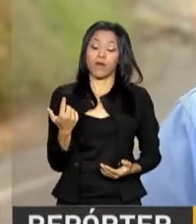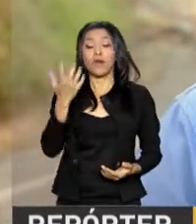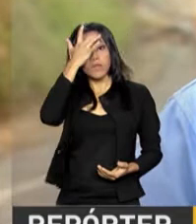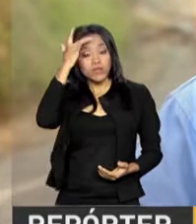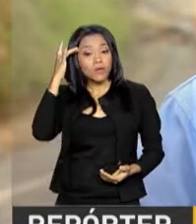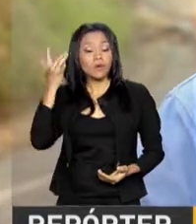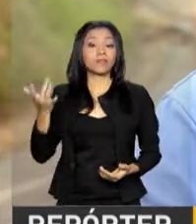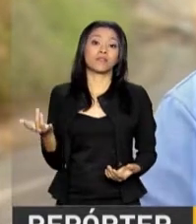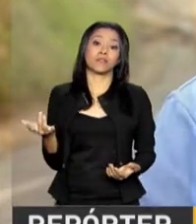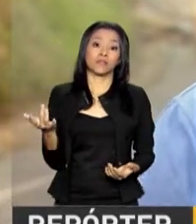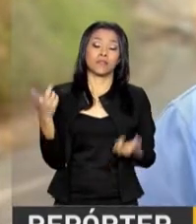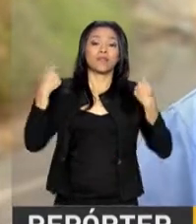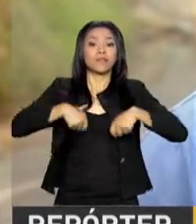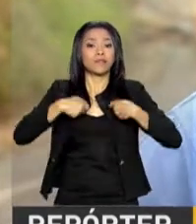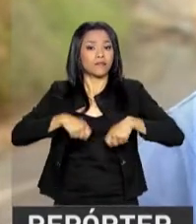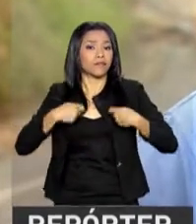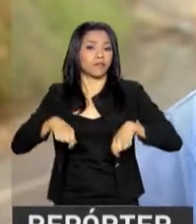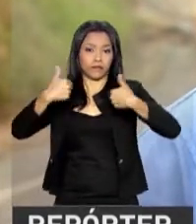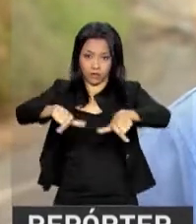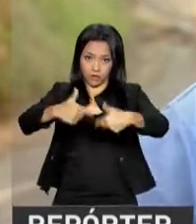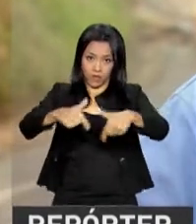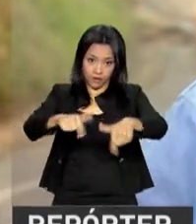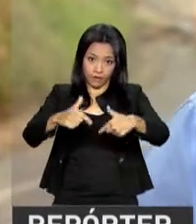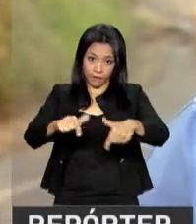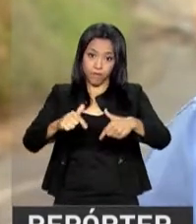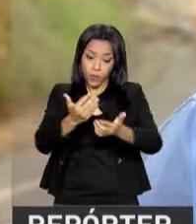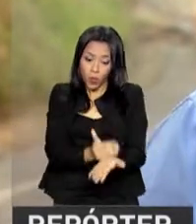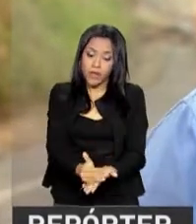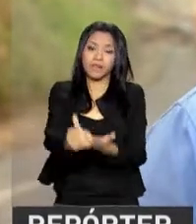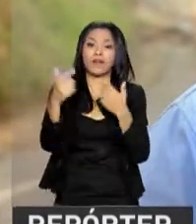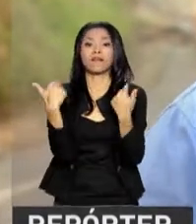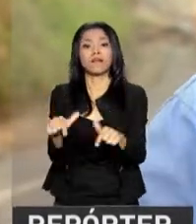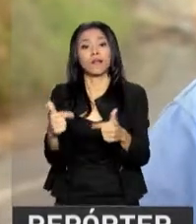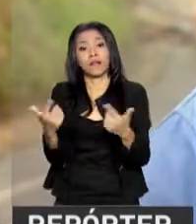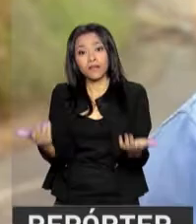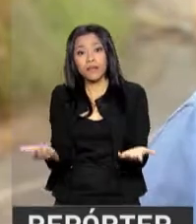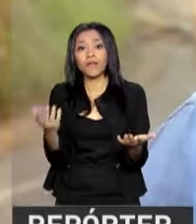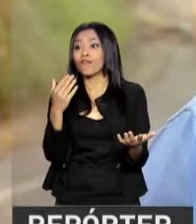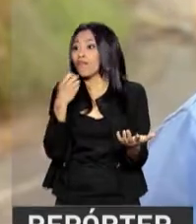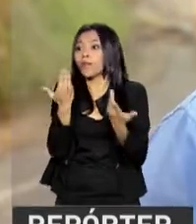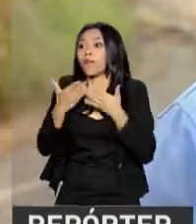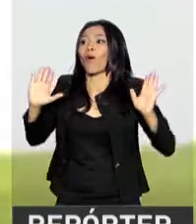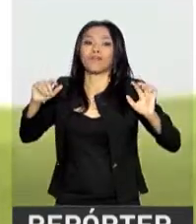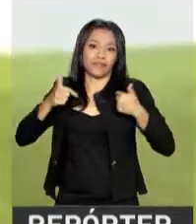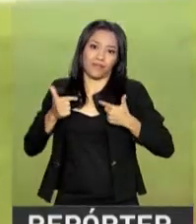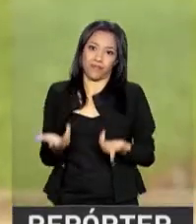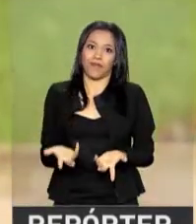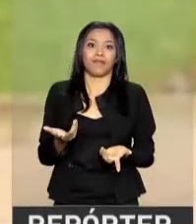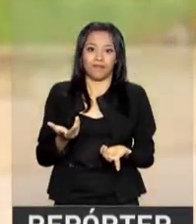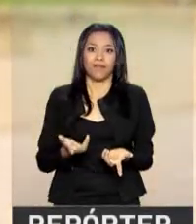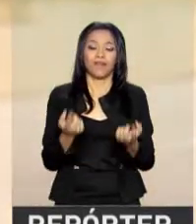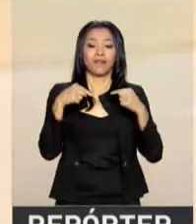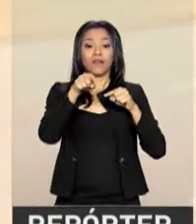eu precisava de emprego estão a trabalhar então abriu abriu uma porta para muita gente quem também